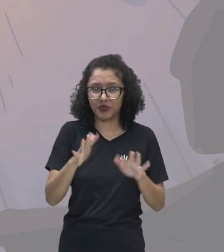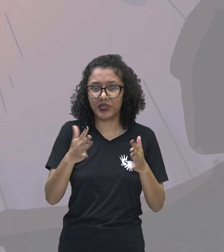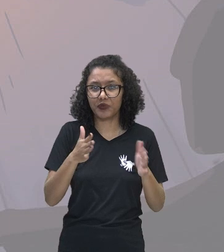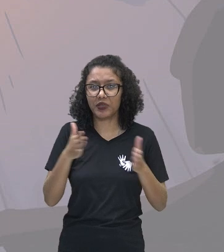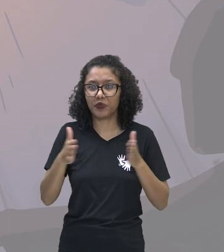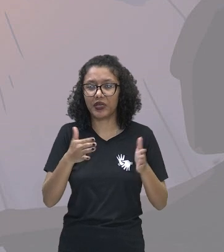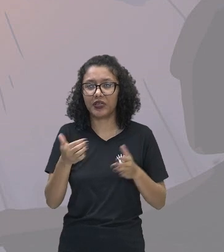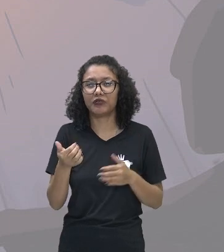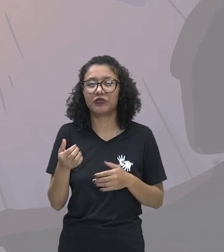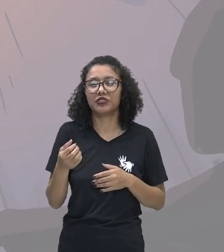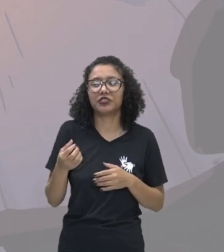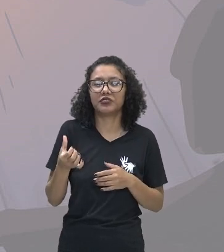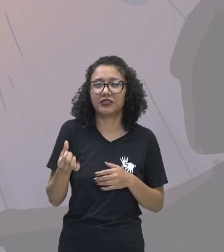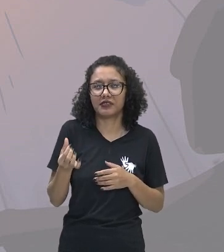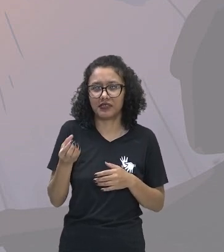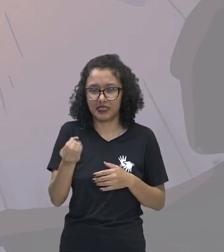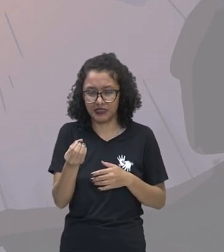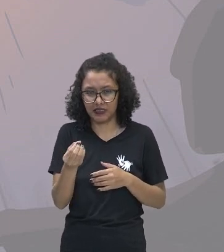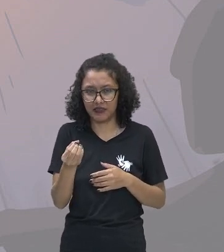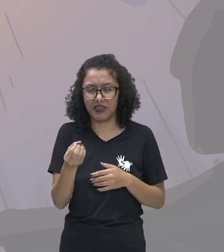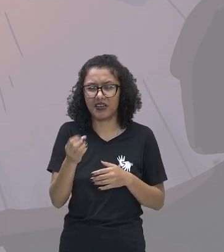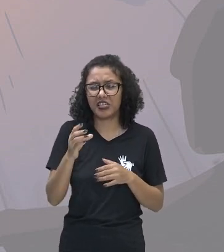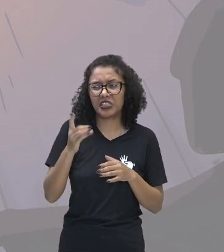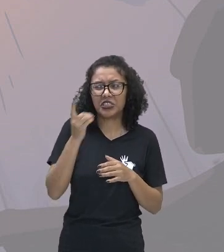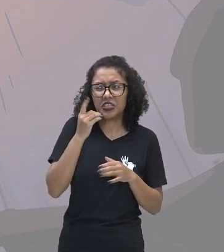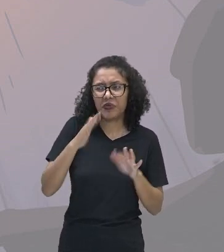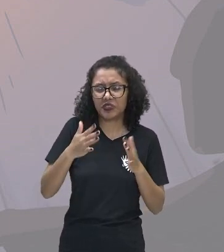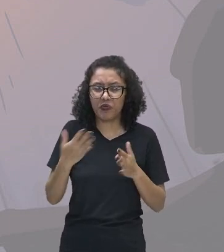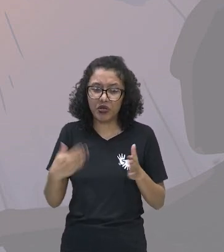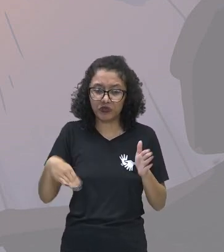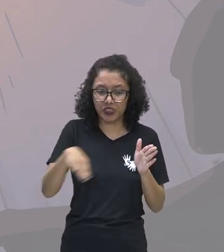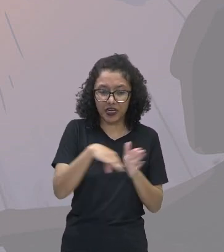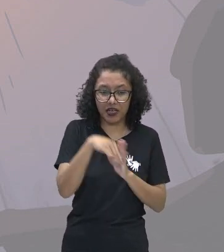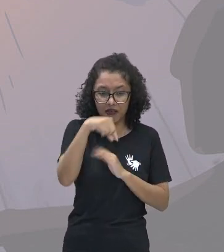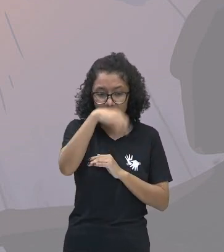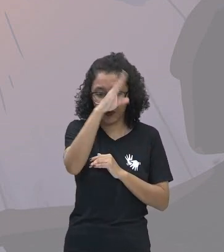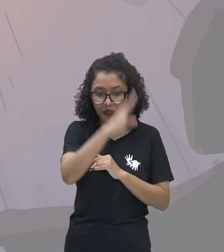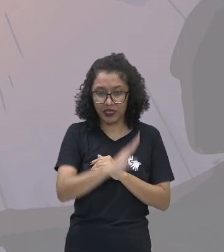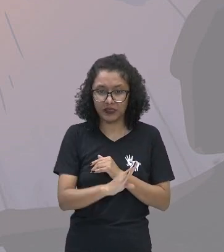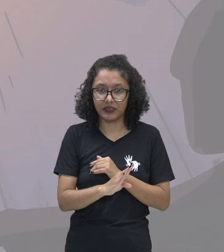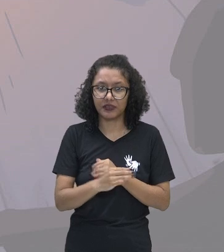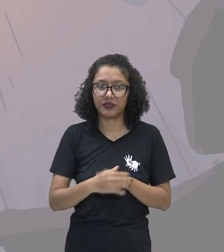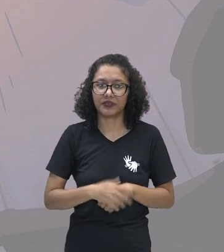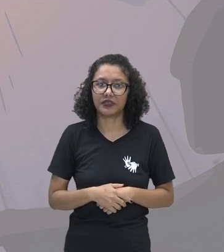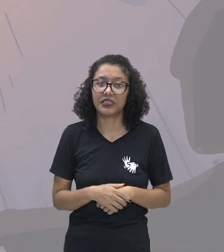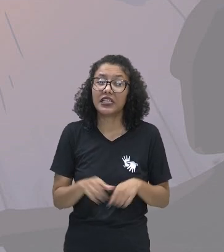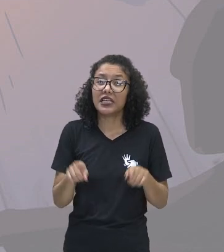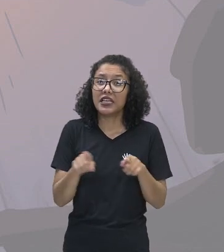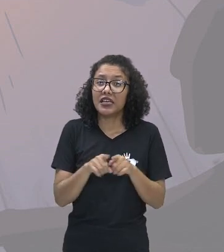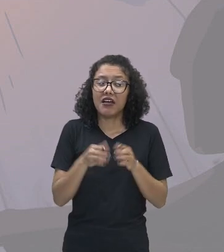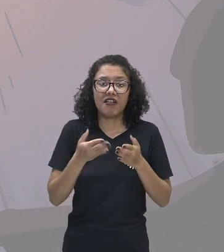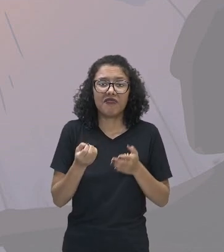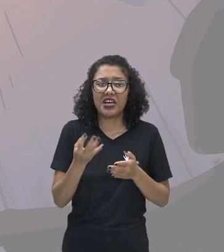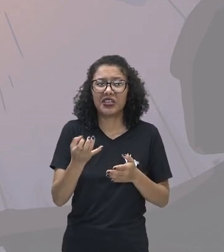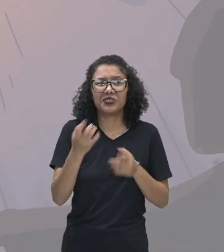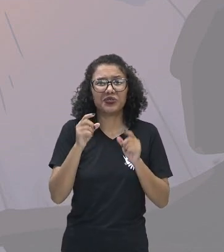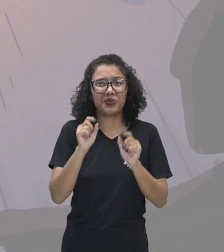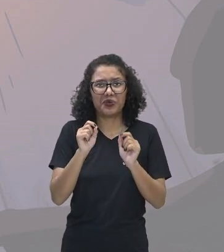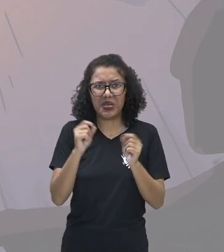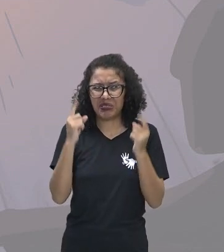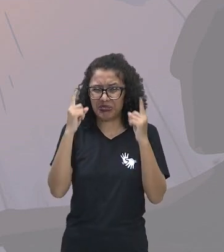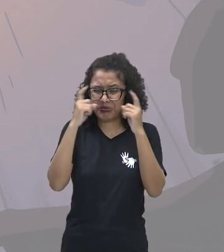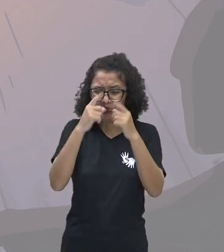a vinda aqui para o território brasileiro. E era uma viagem em condições completamente desumanas